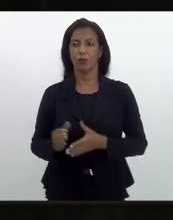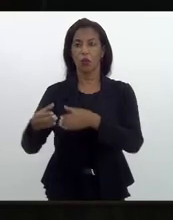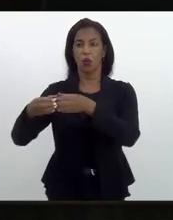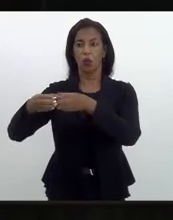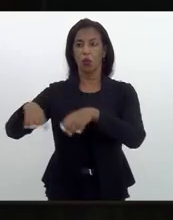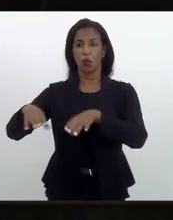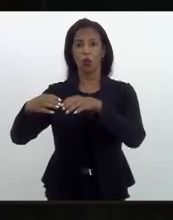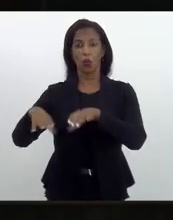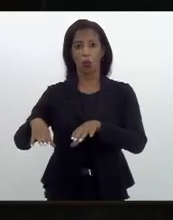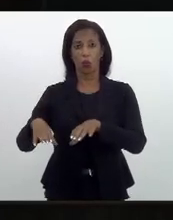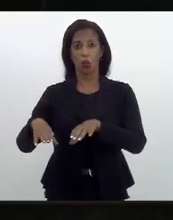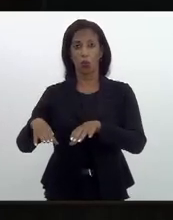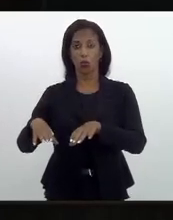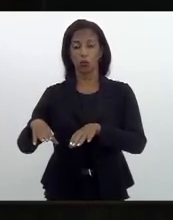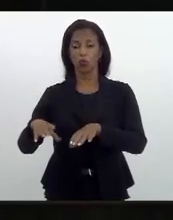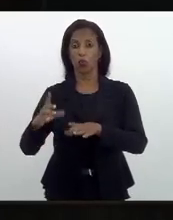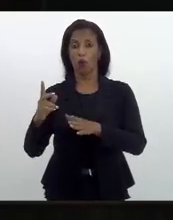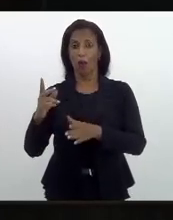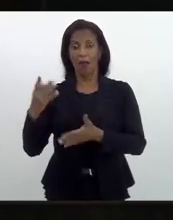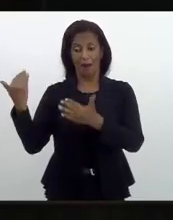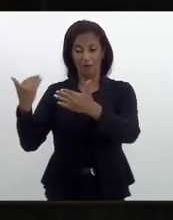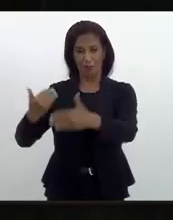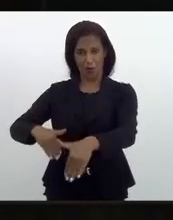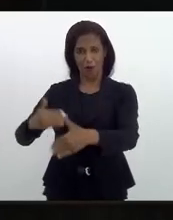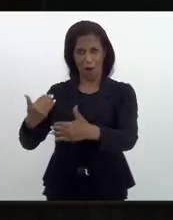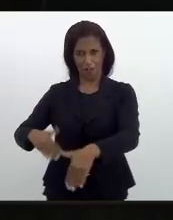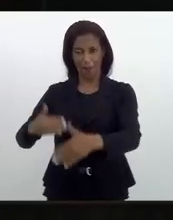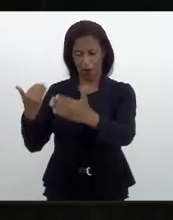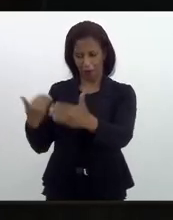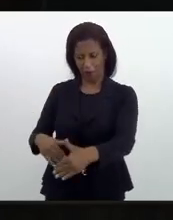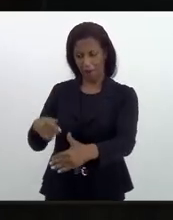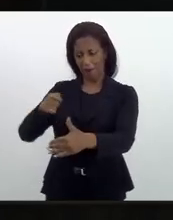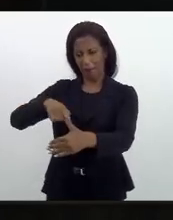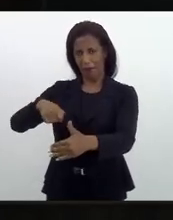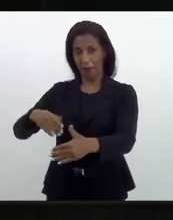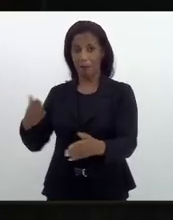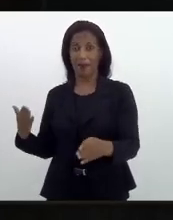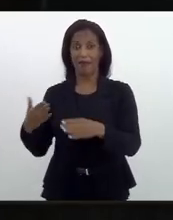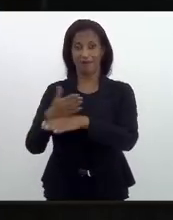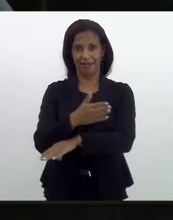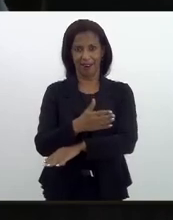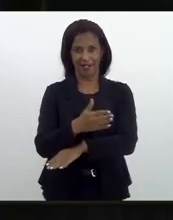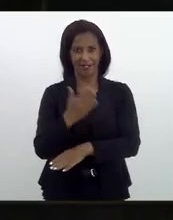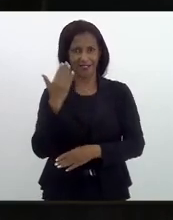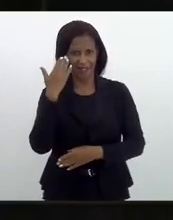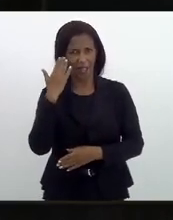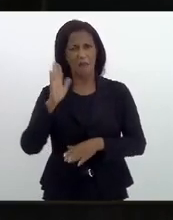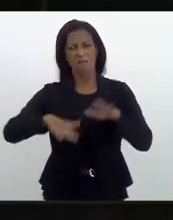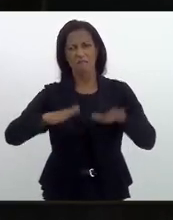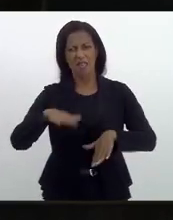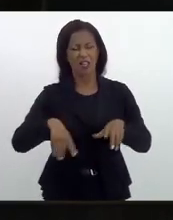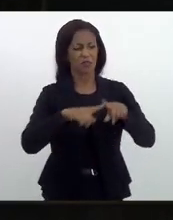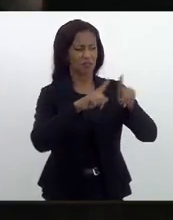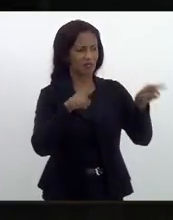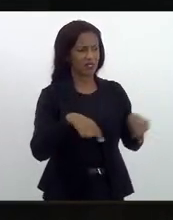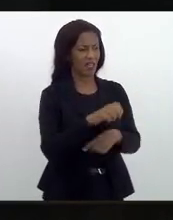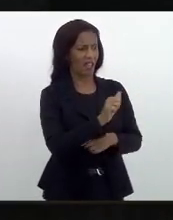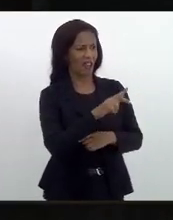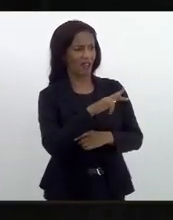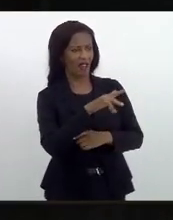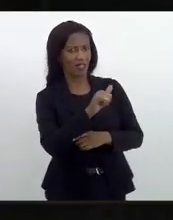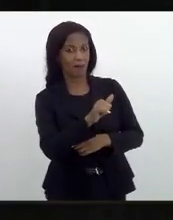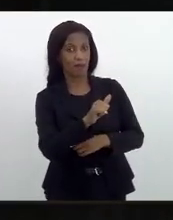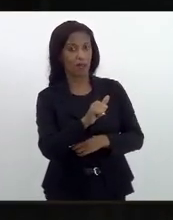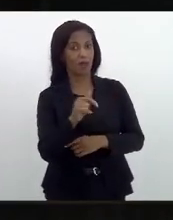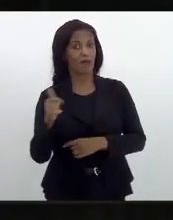concurso realizado, a prova realizada para adentrar o serviço público, mesmo que ele tenha que fazer academia de polícia e tudo, vale o momento